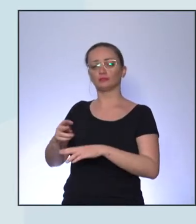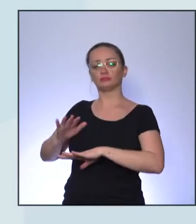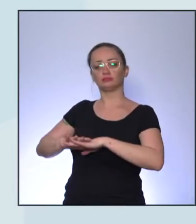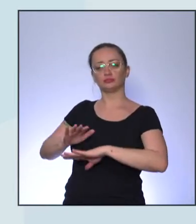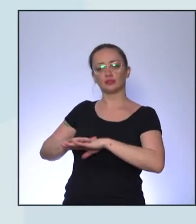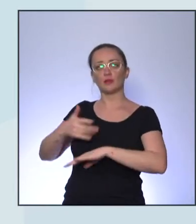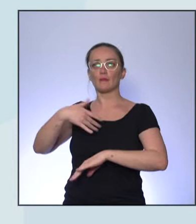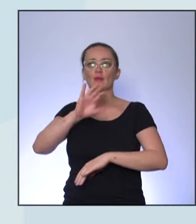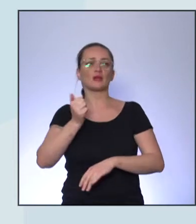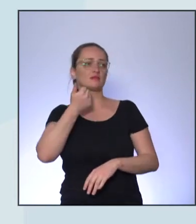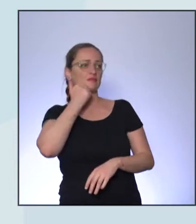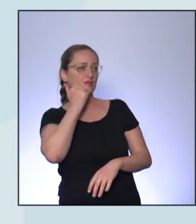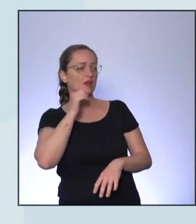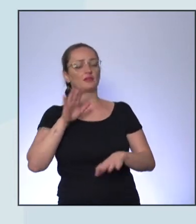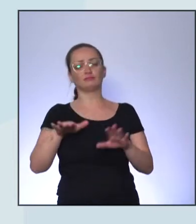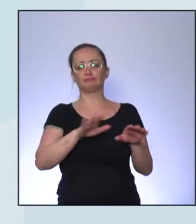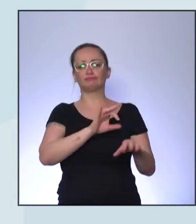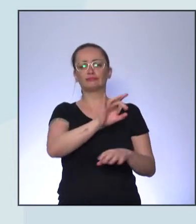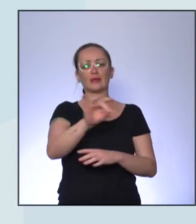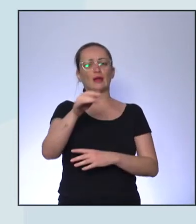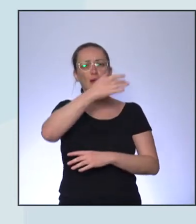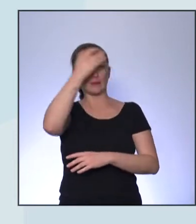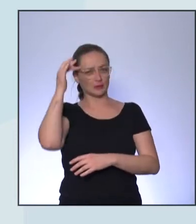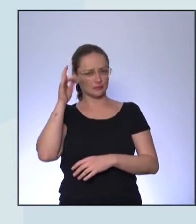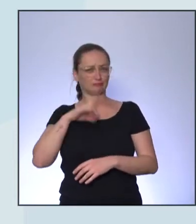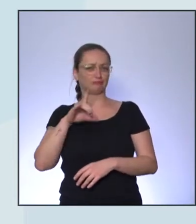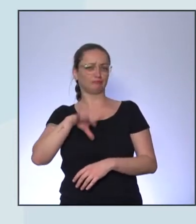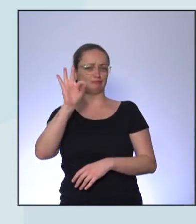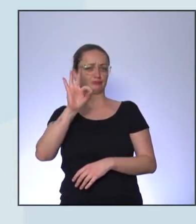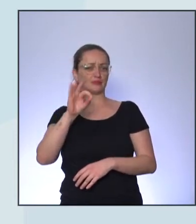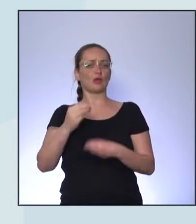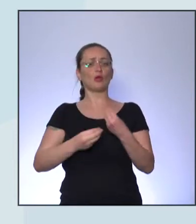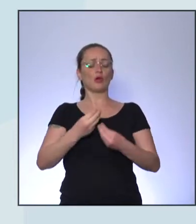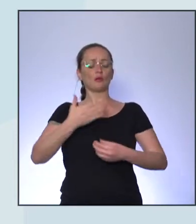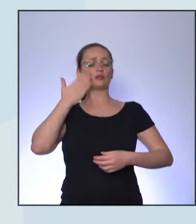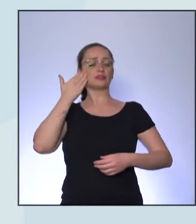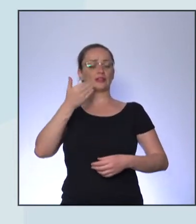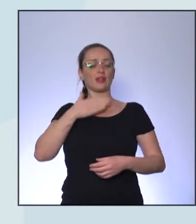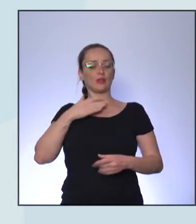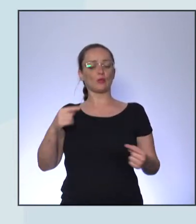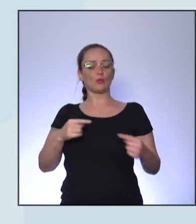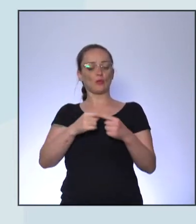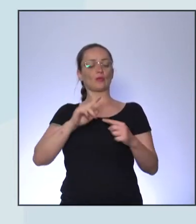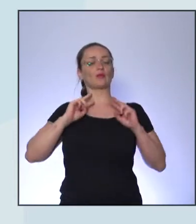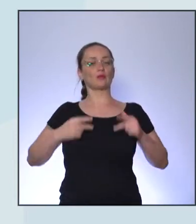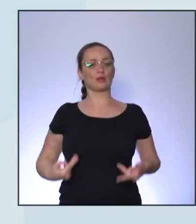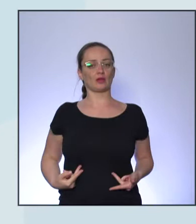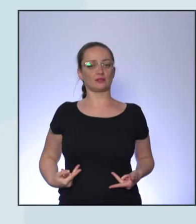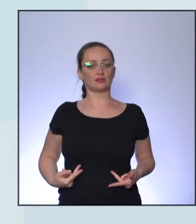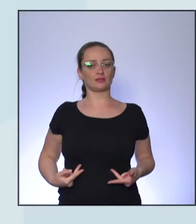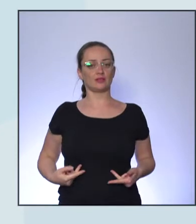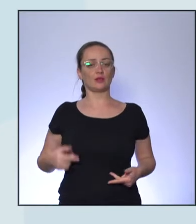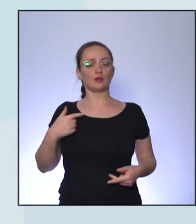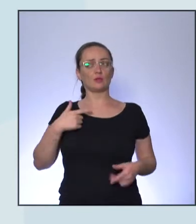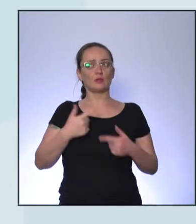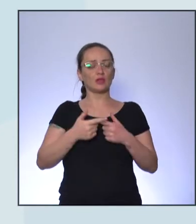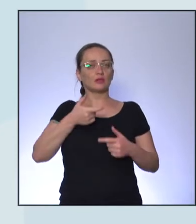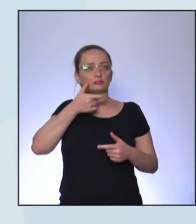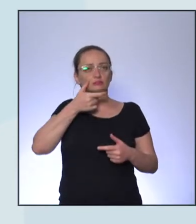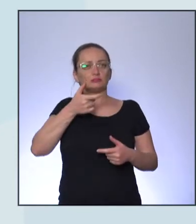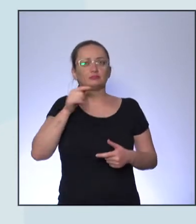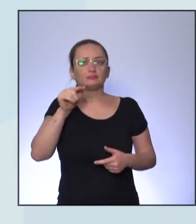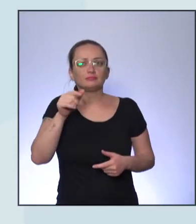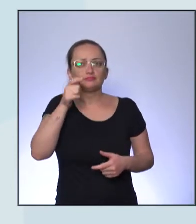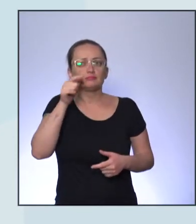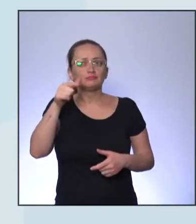lado biológico. Então, como que eu sei que eu sou de humanas? O que me atrai para eu falar, não,